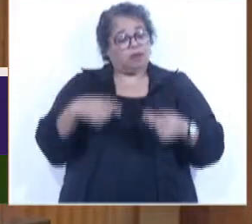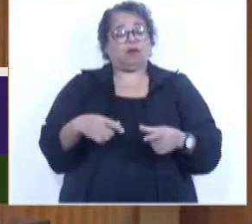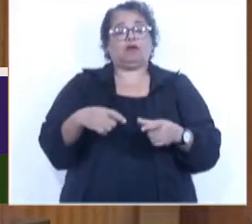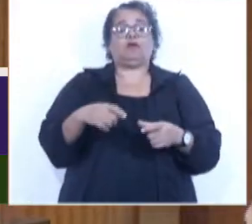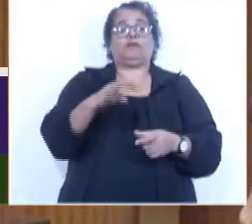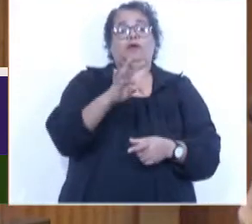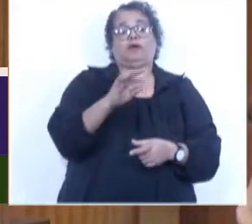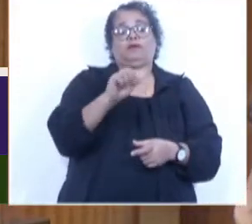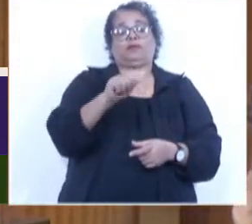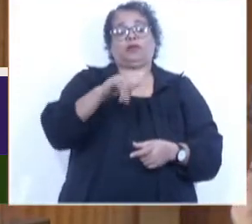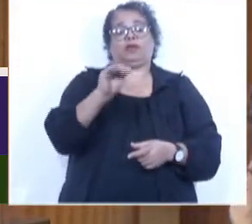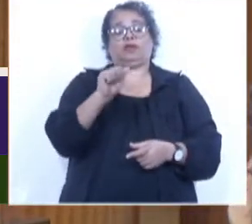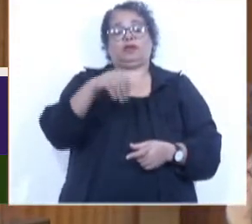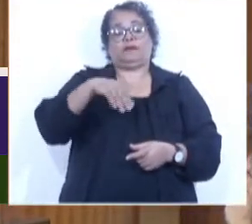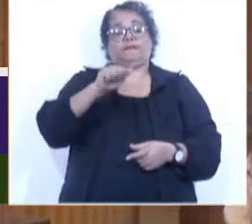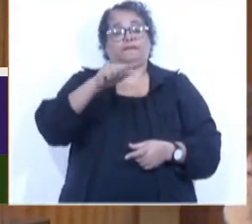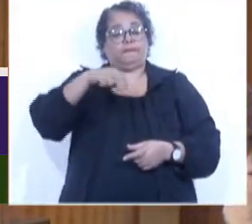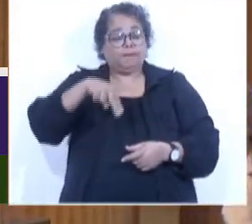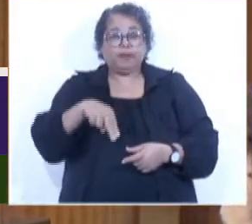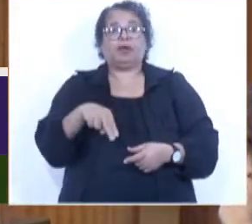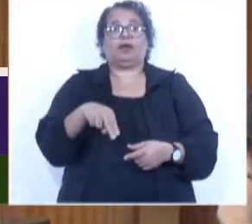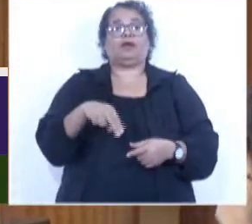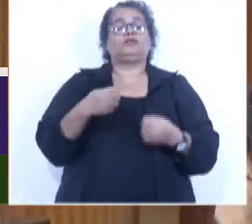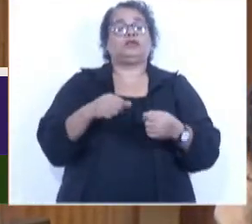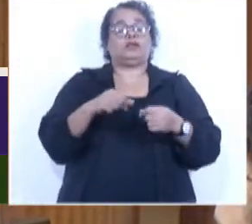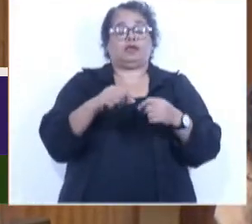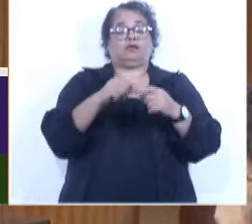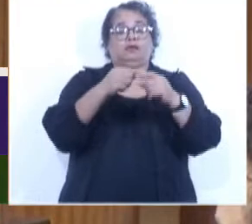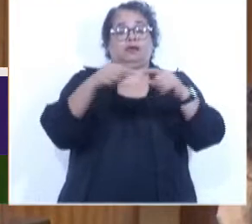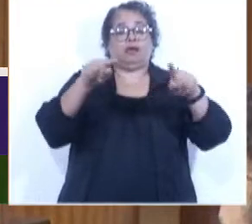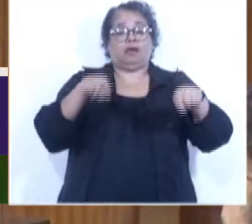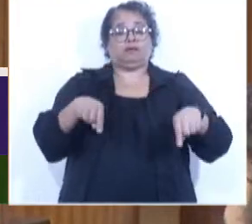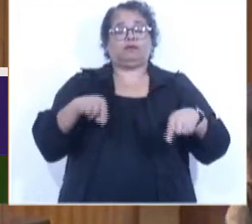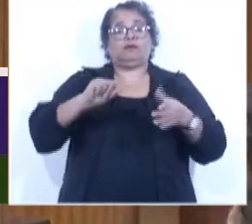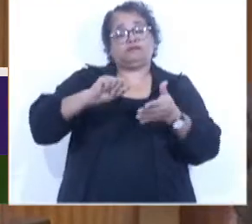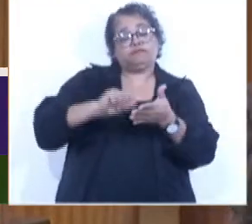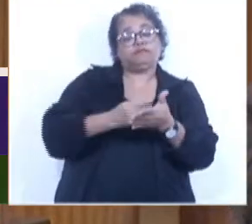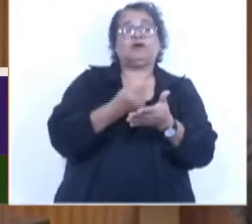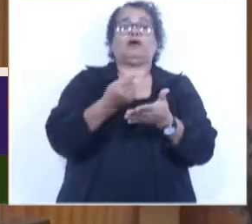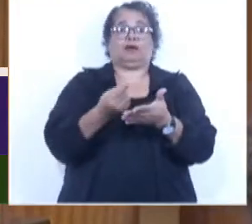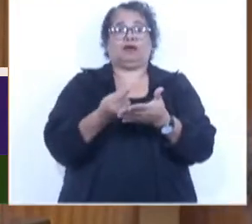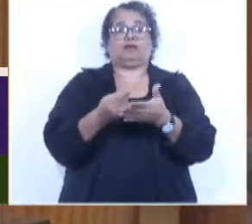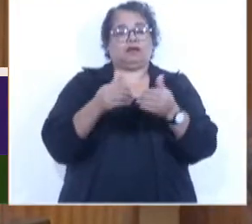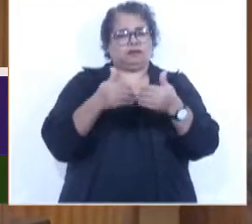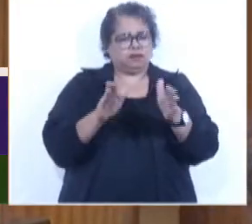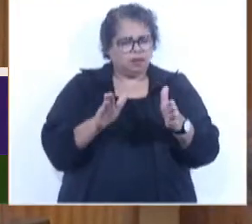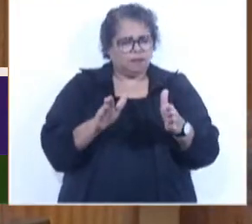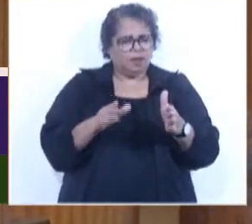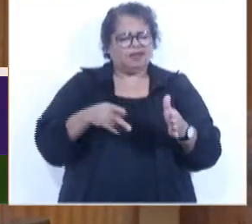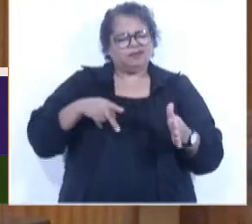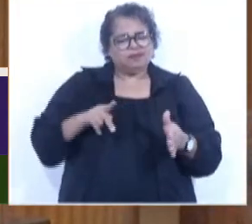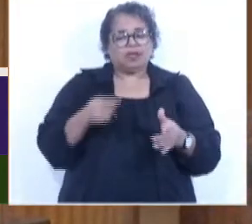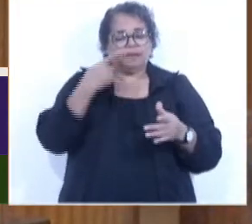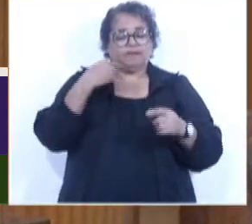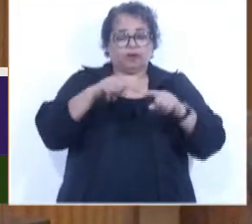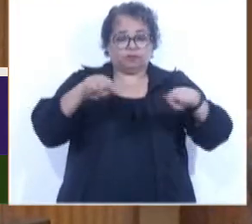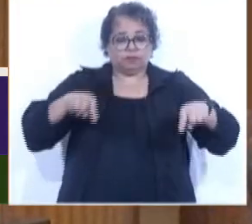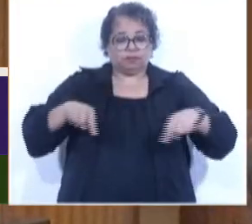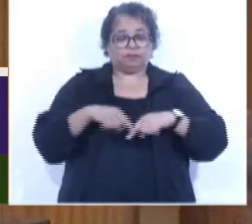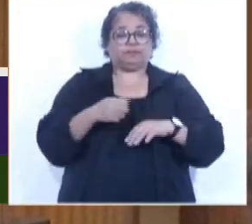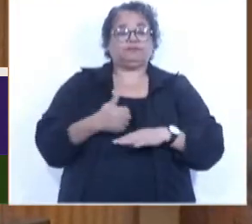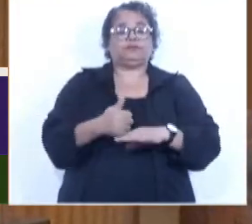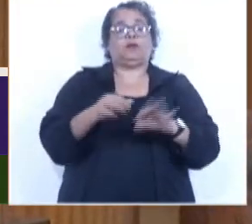o cadastro do município para as famílias se inscreverem essas são perguntas que a gente recebe todos os dias no gabinete para o programa Minha Casa Minha Vida